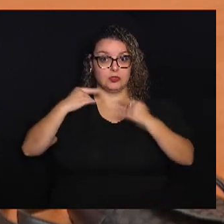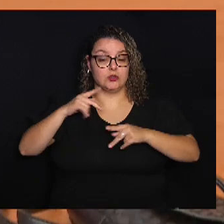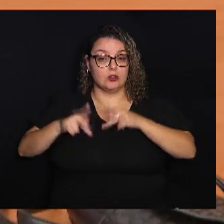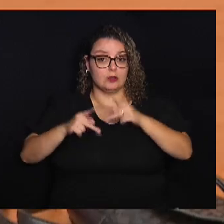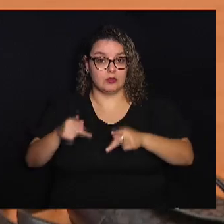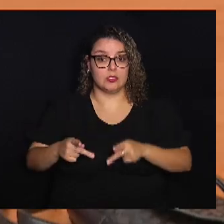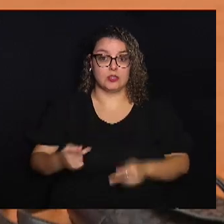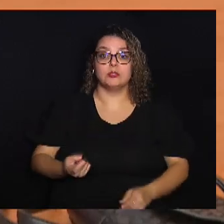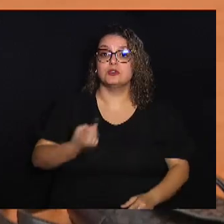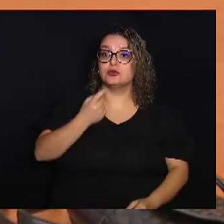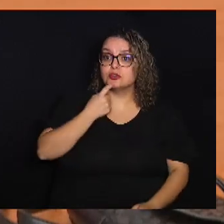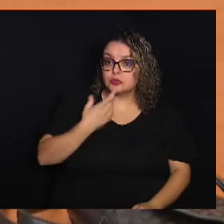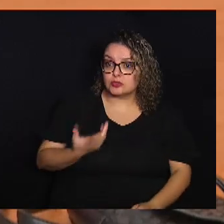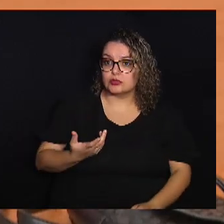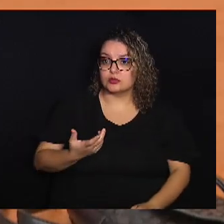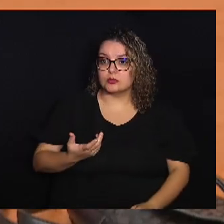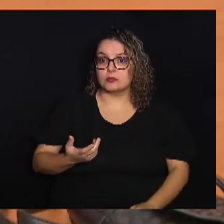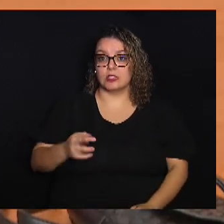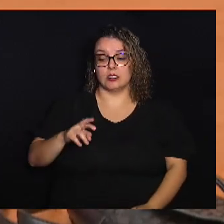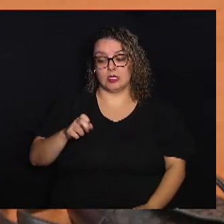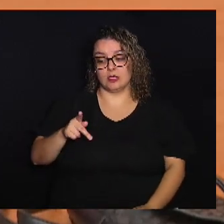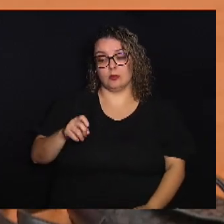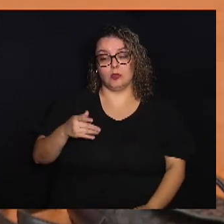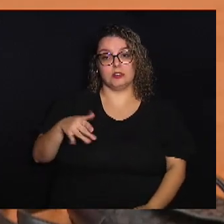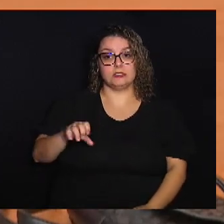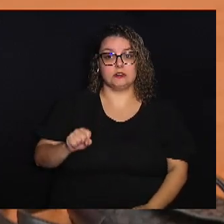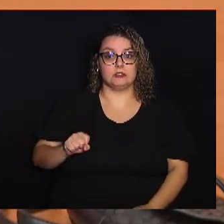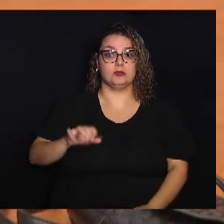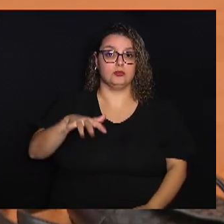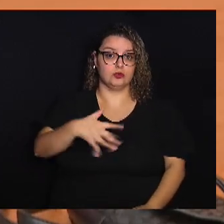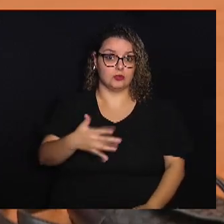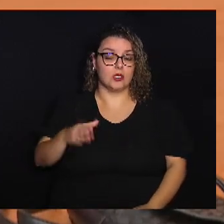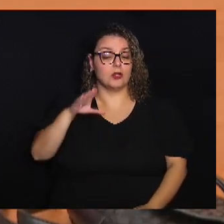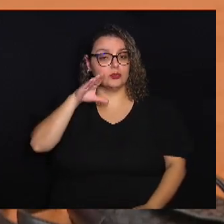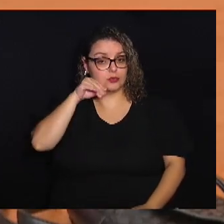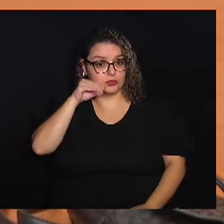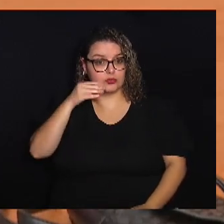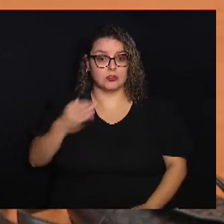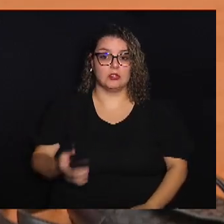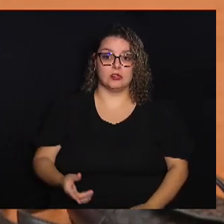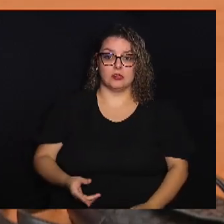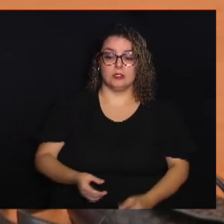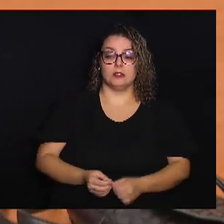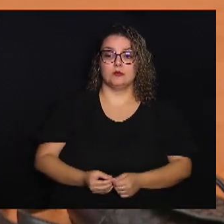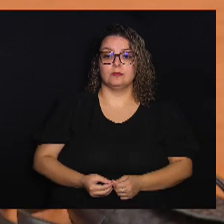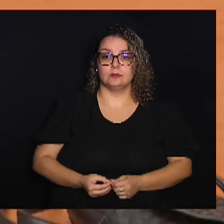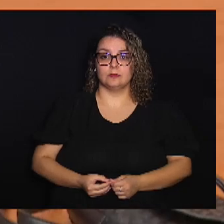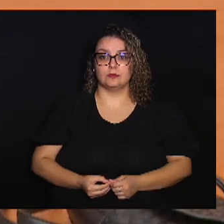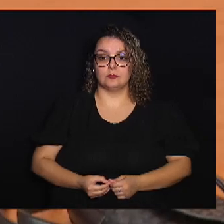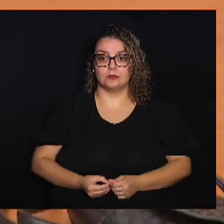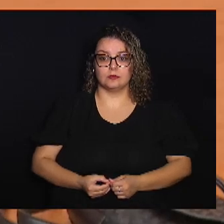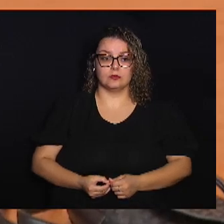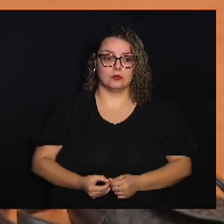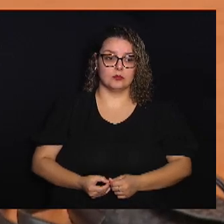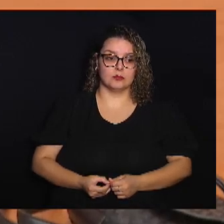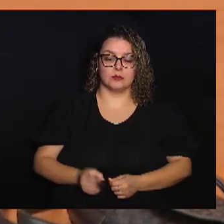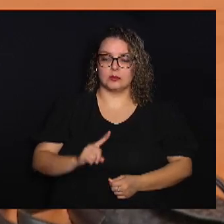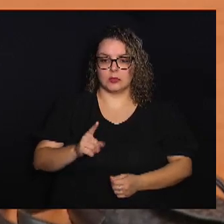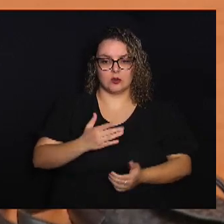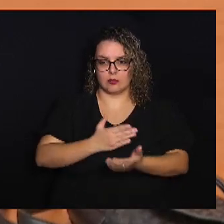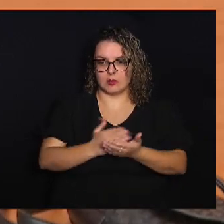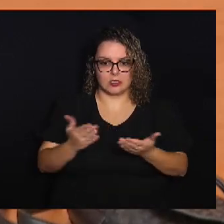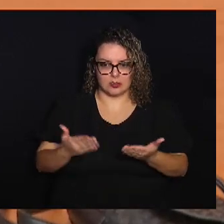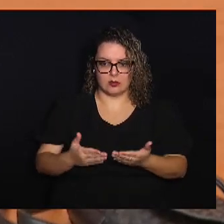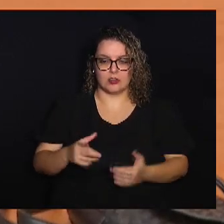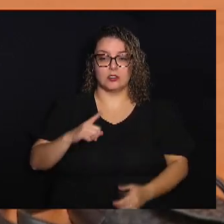de Campinas pela reposição do seu quadro de funcionários. A gente teve, isso não é de agora, né, que tem